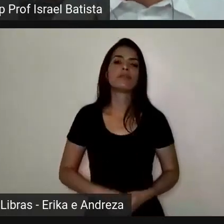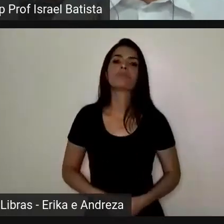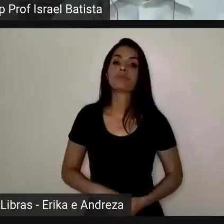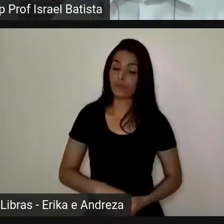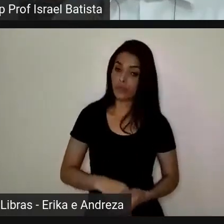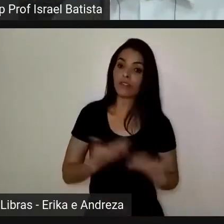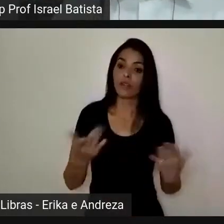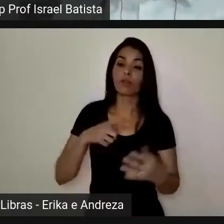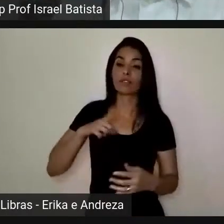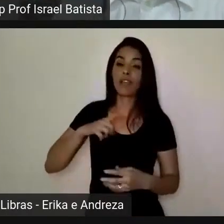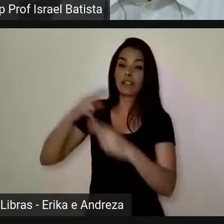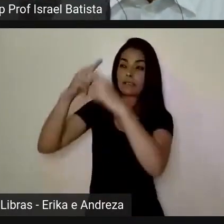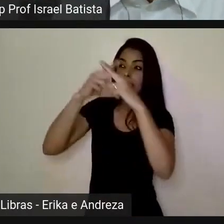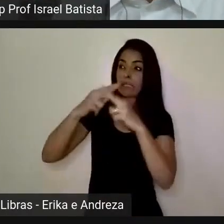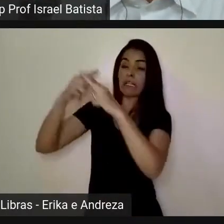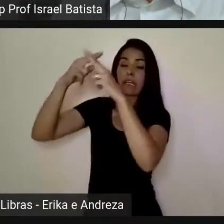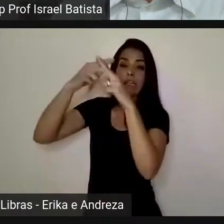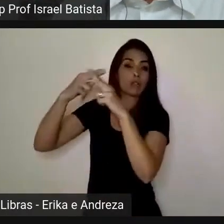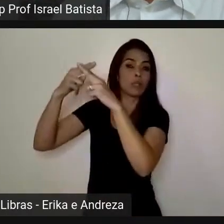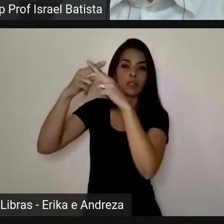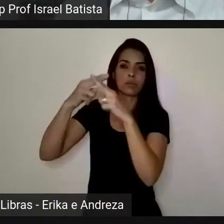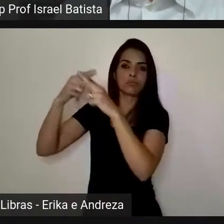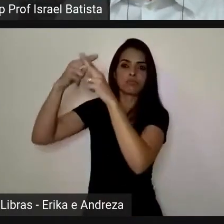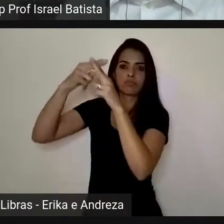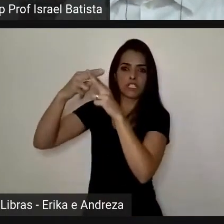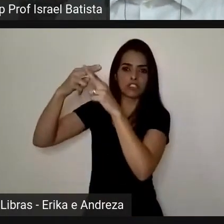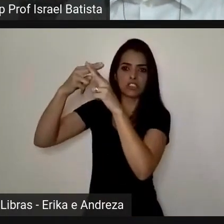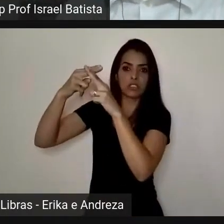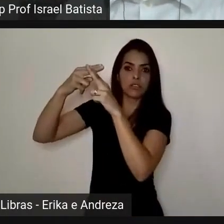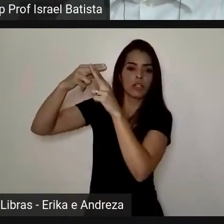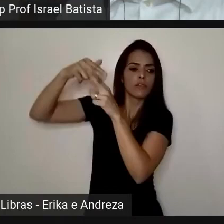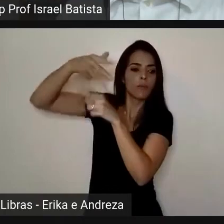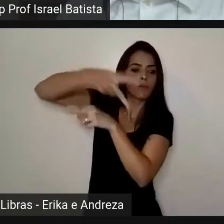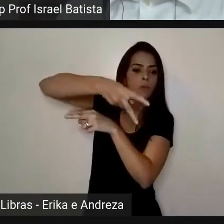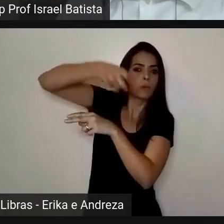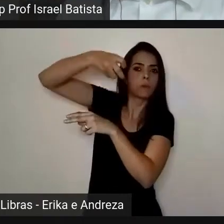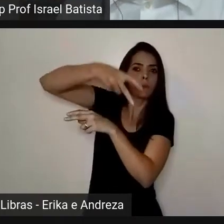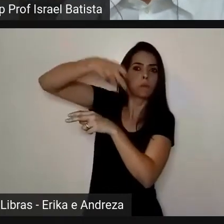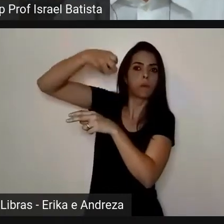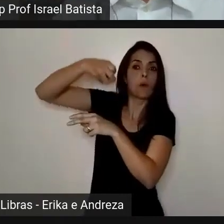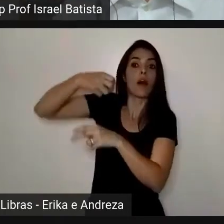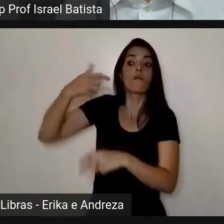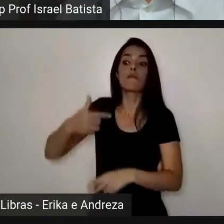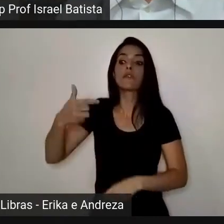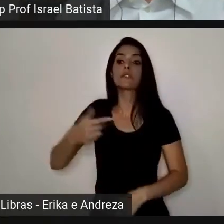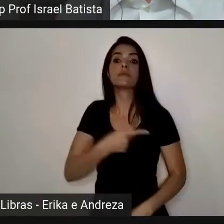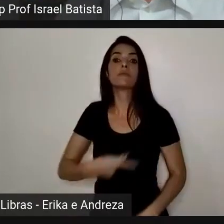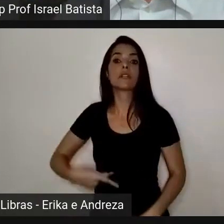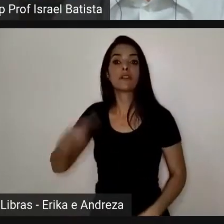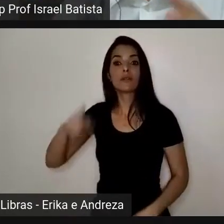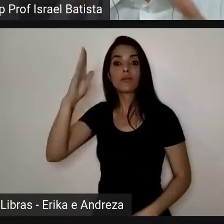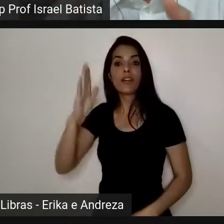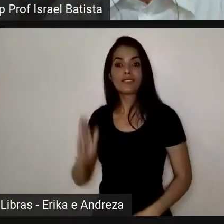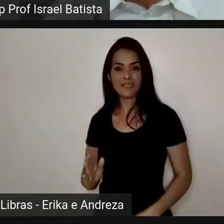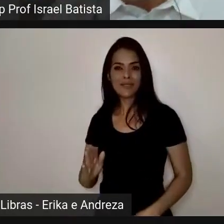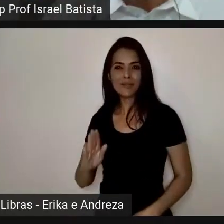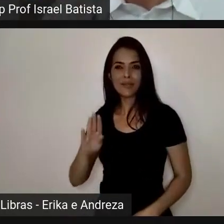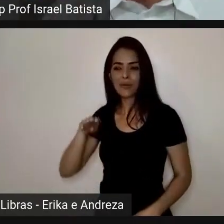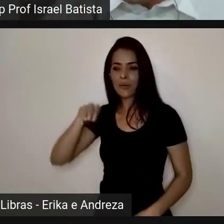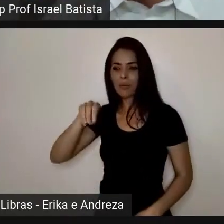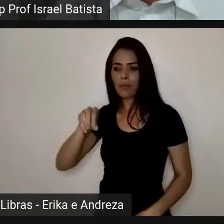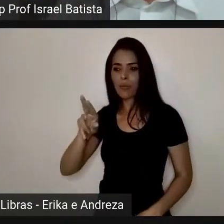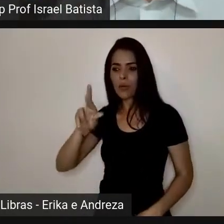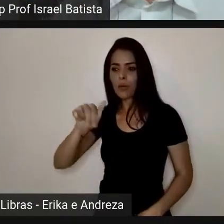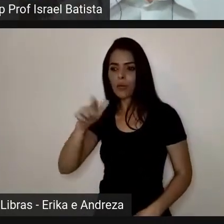satélites, né? E o vice-presidente da República fez uma fala muito infeliz, dizendo que ele só podia